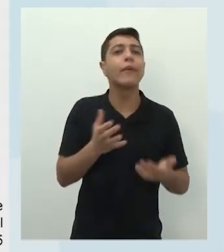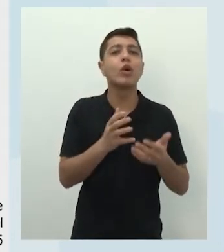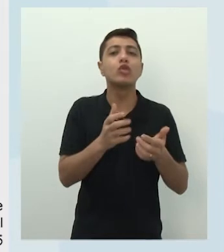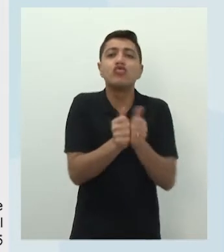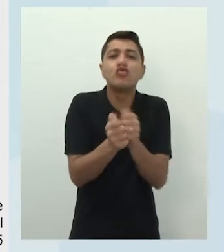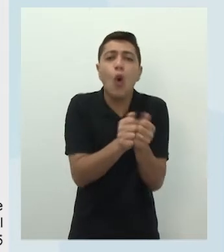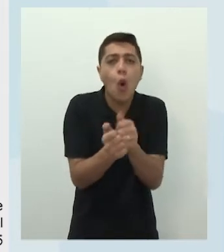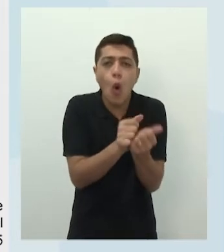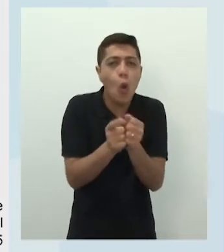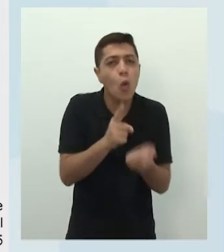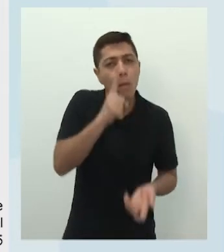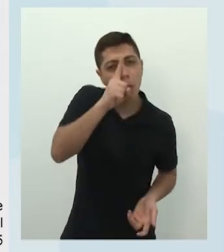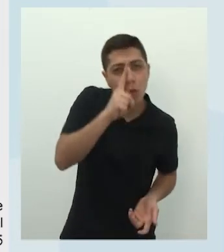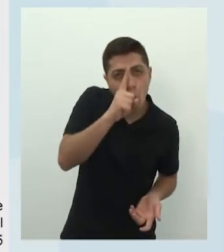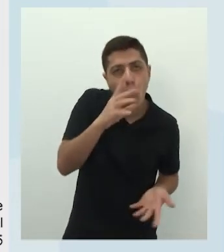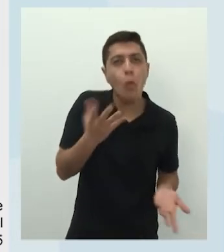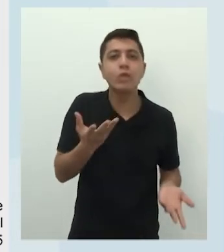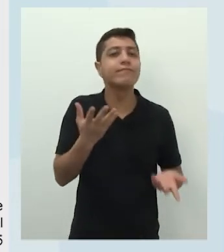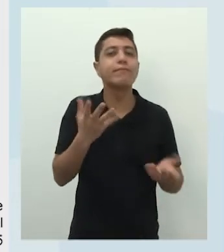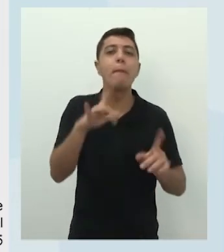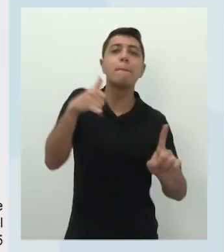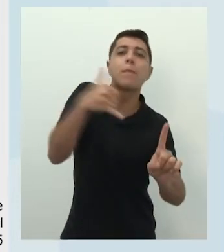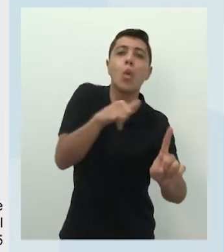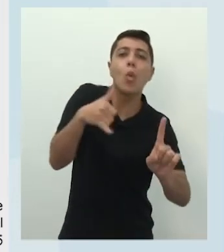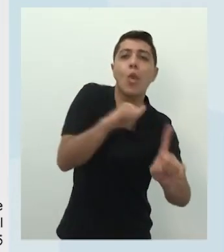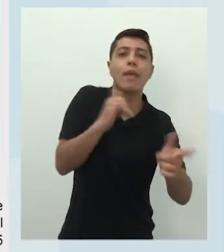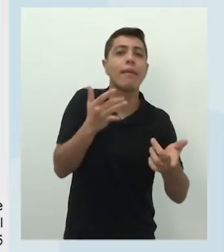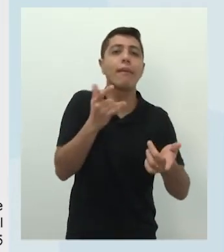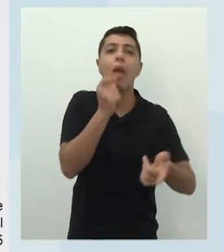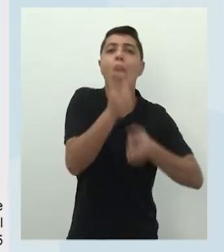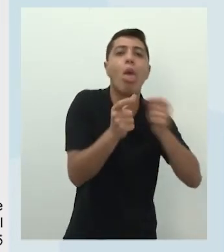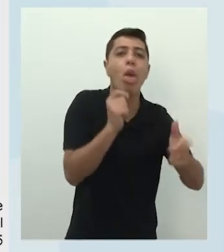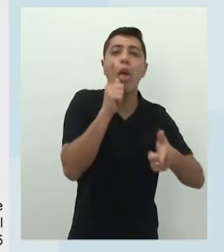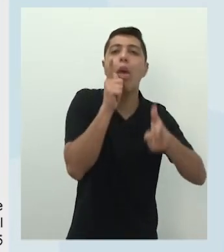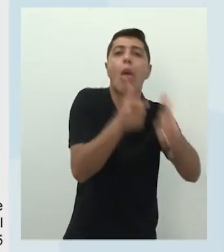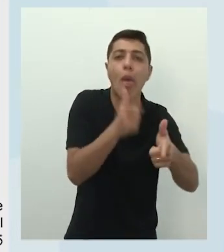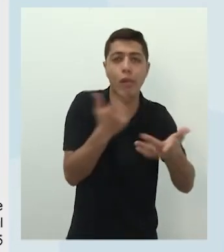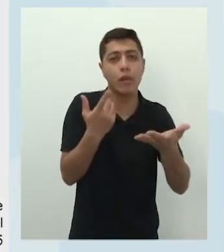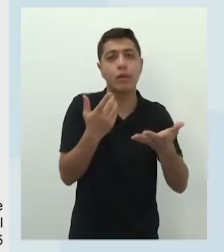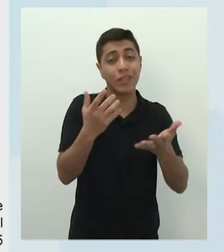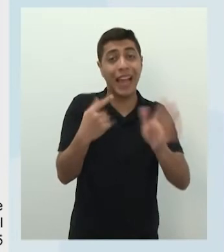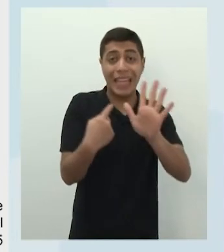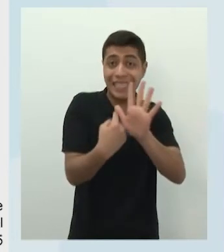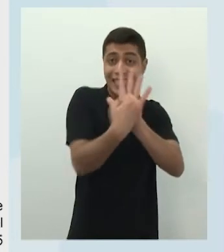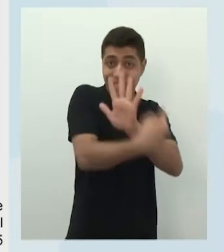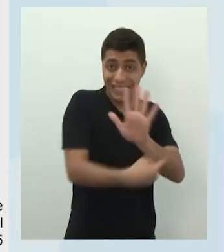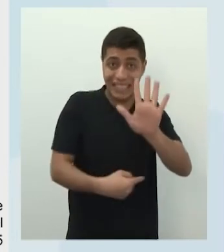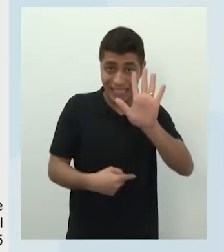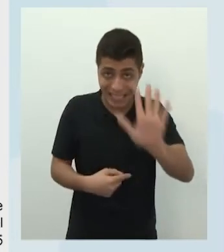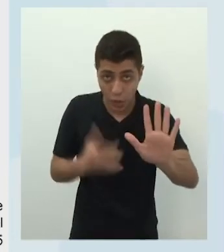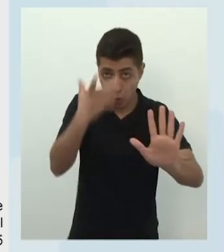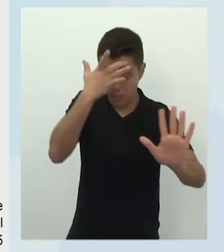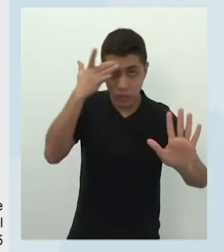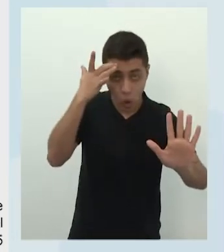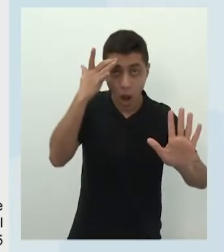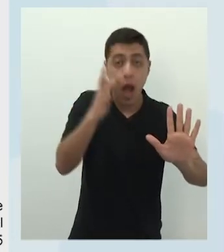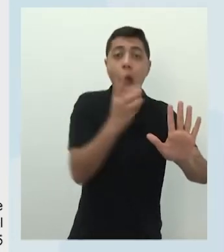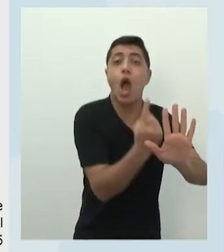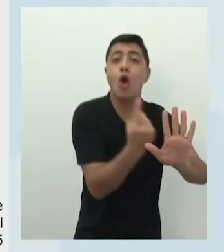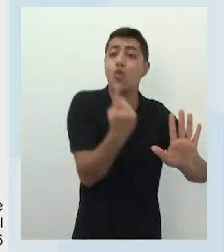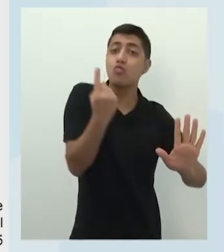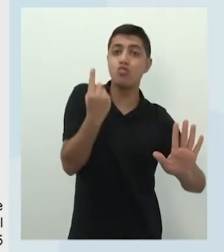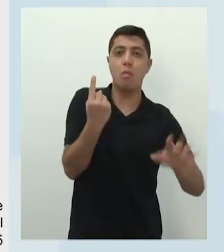isso durante a minha apresentação. Mas é 1 em cada 5. Se a gente trouxer aqui, se a gente traz aqui nessa